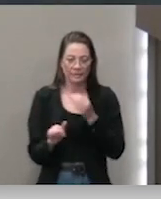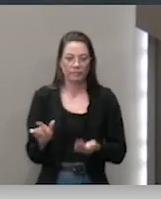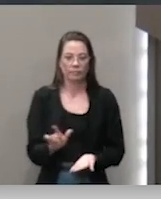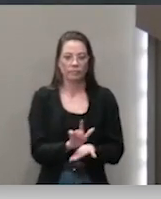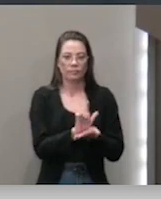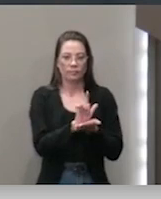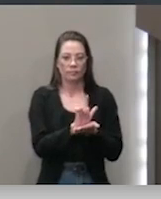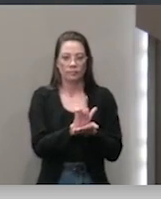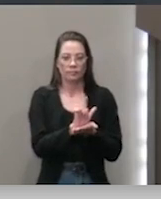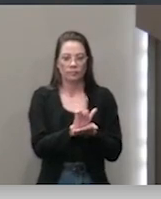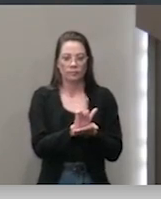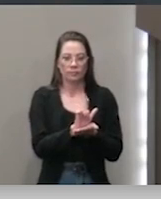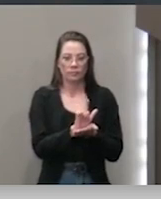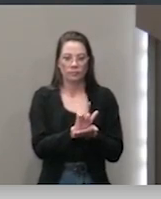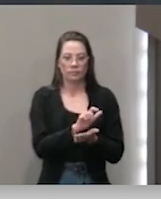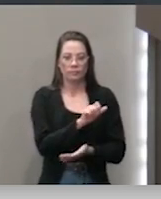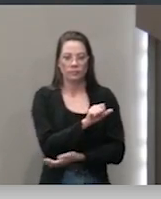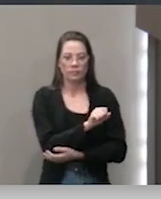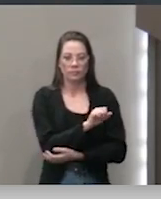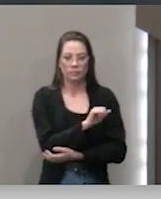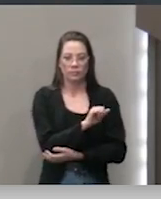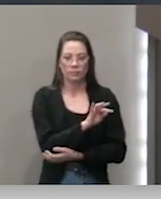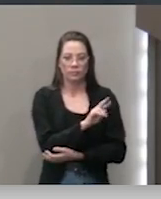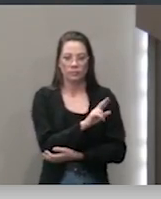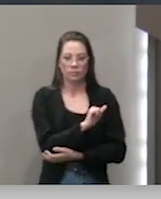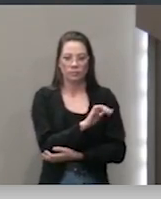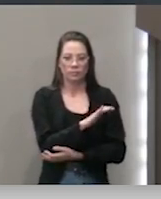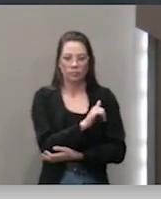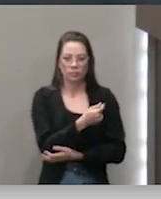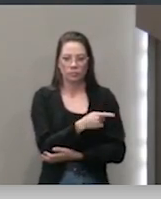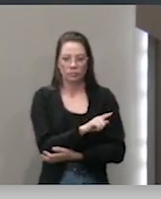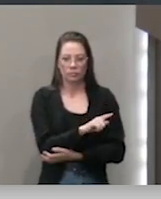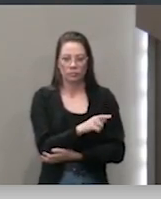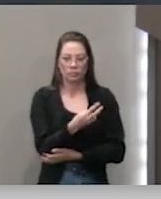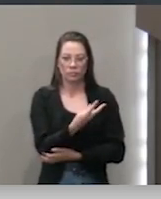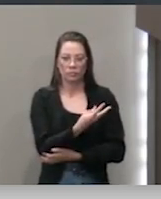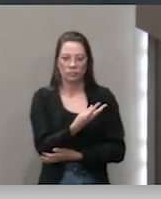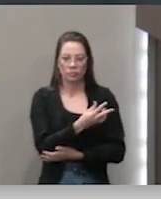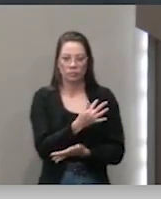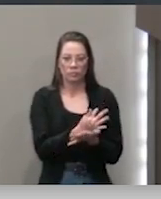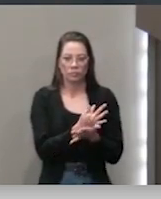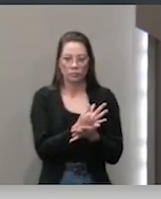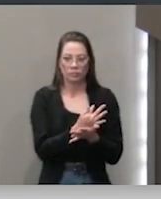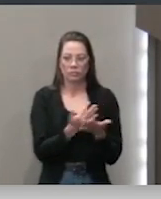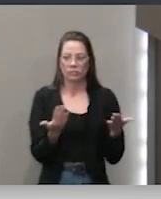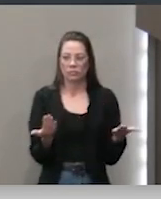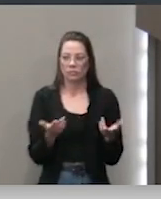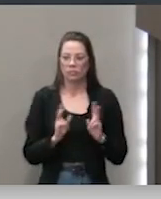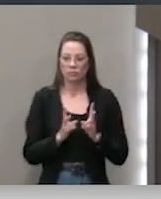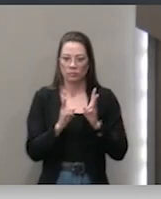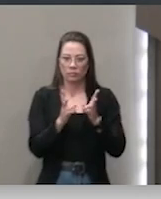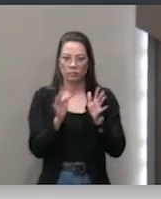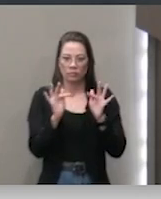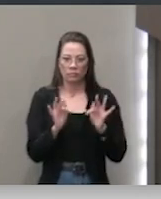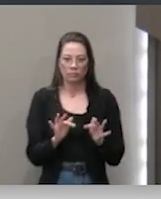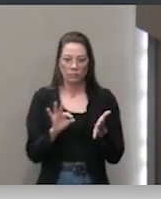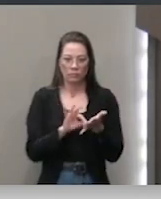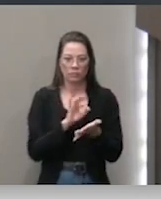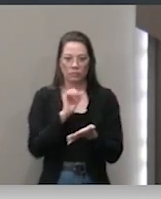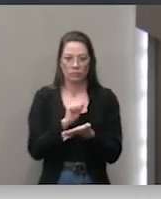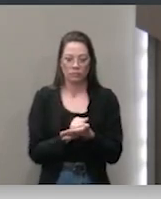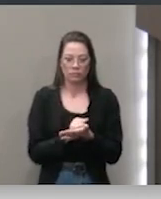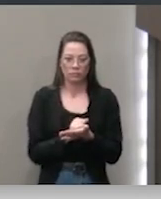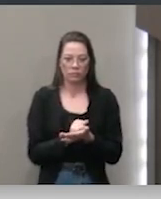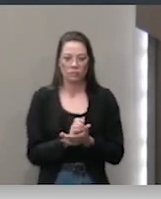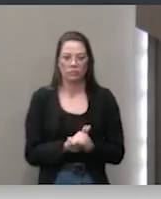de situação, ausente, o líder e o vice. Então, damos encerradas as inscrições